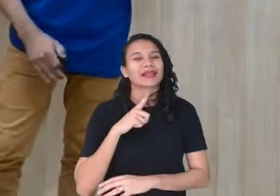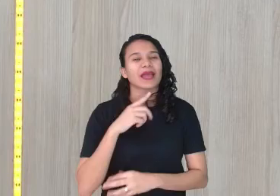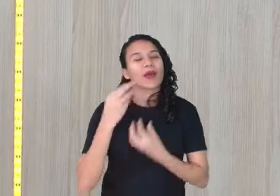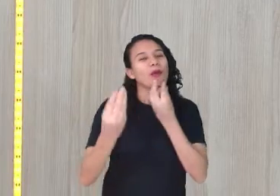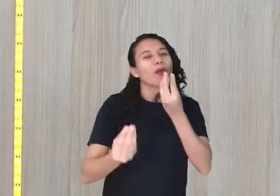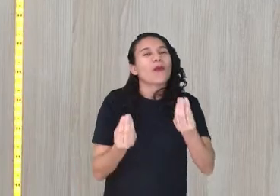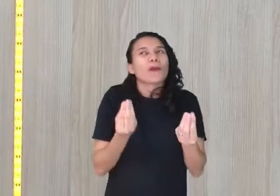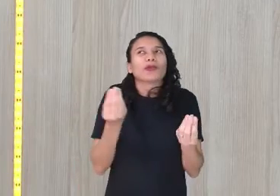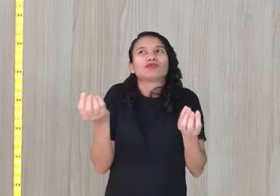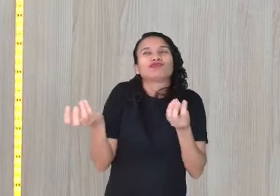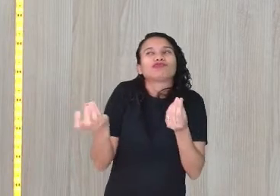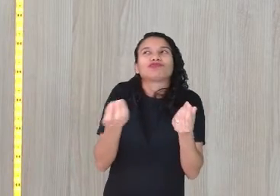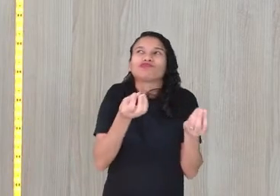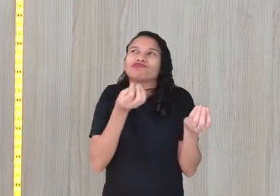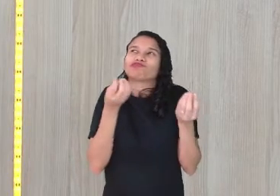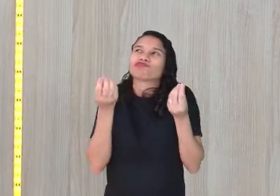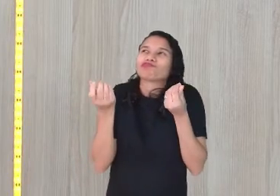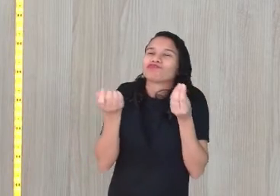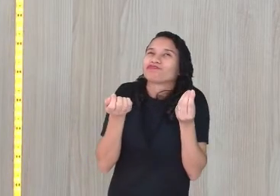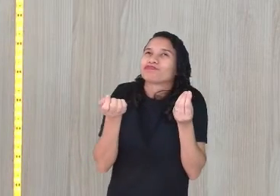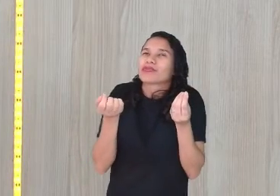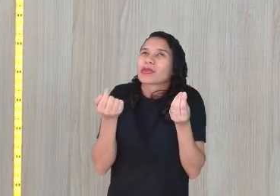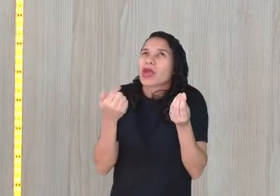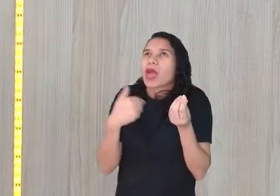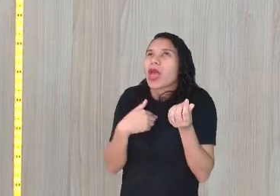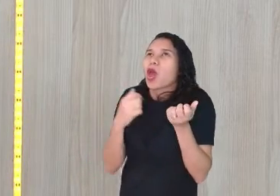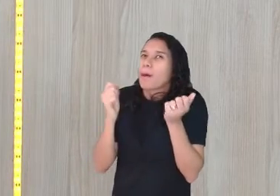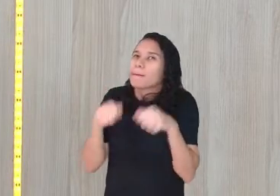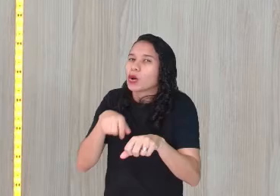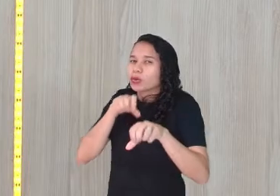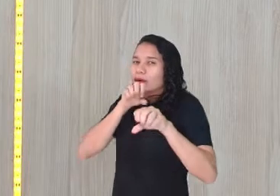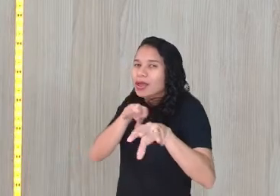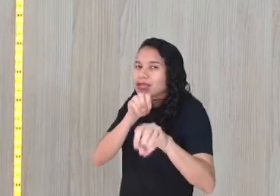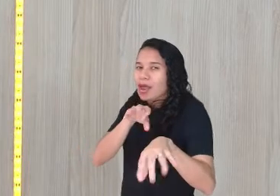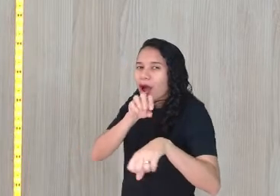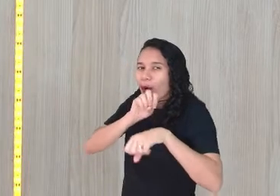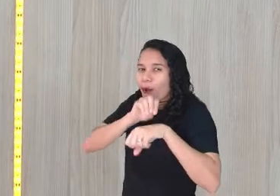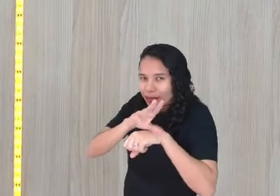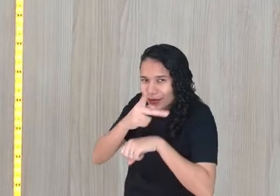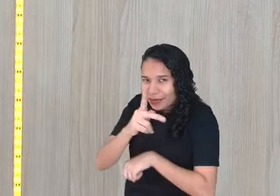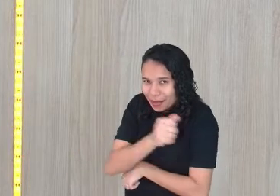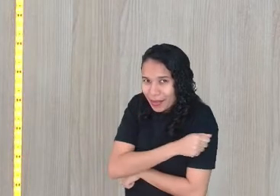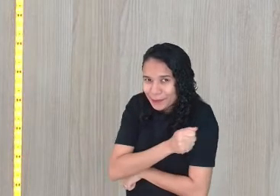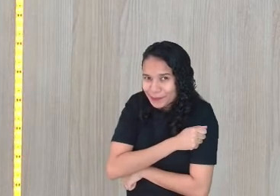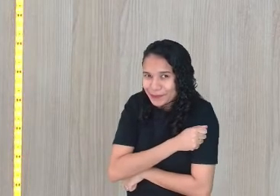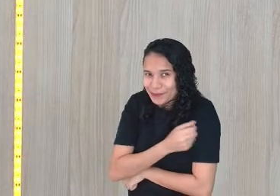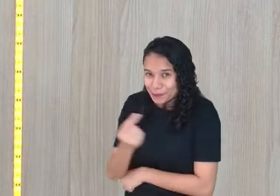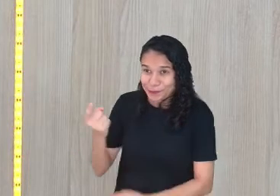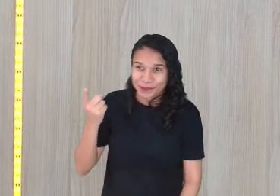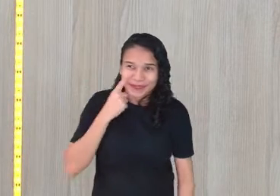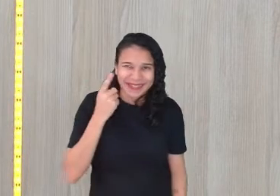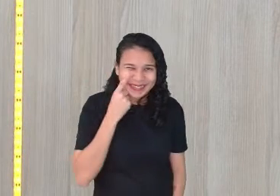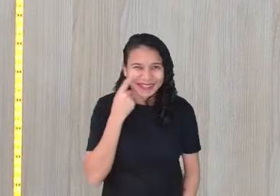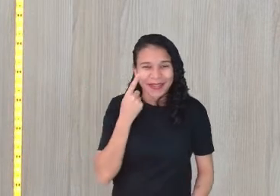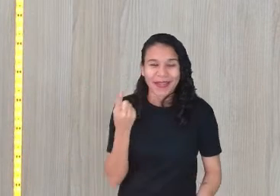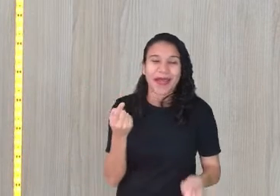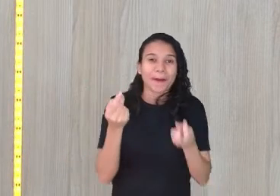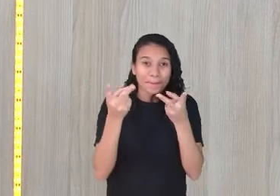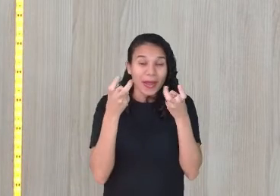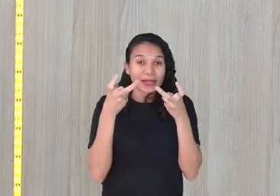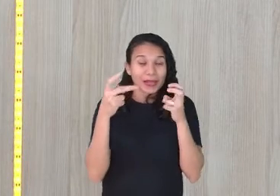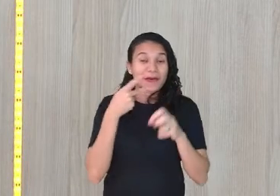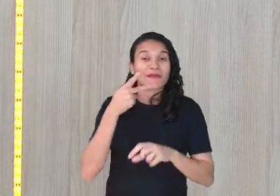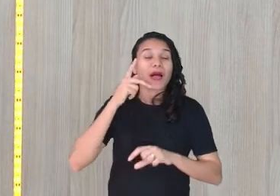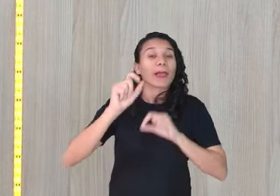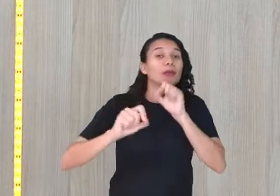Mas Diga aí, Antônio. eu posso ensinar um truque para os seus alunos? Faça aí o truque de mágica matemática. Veja, ele está